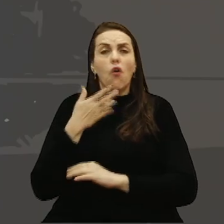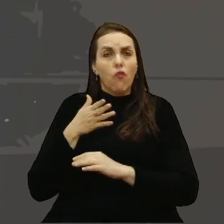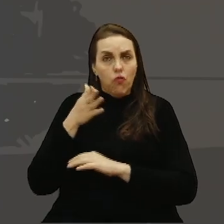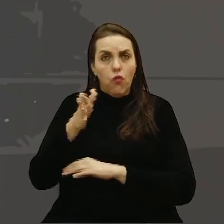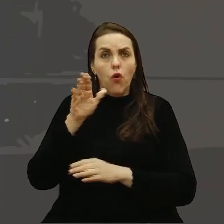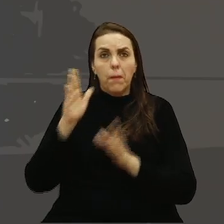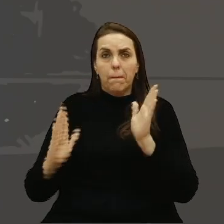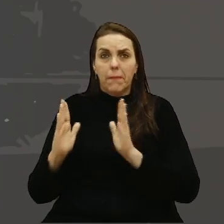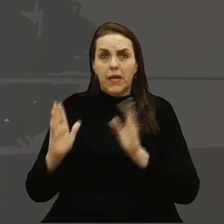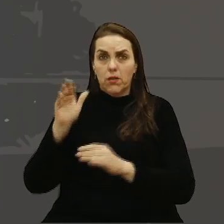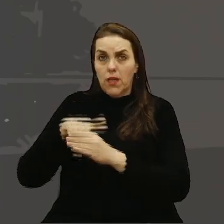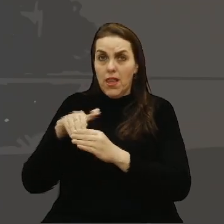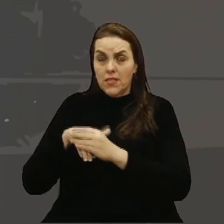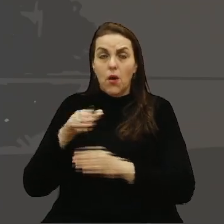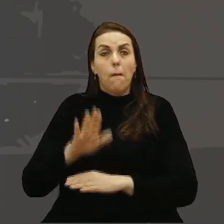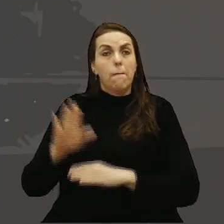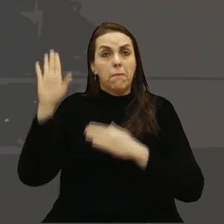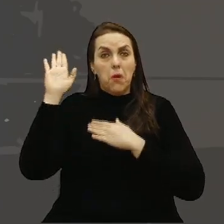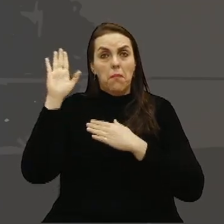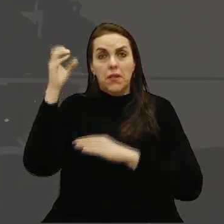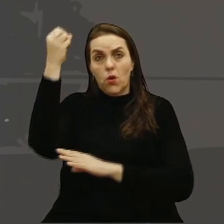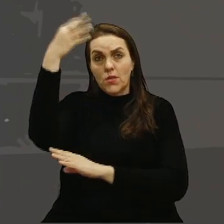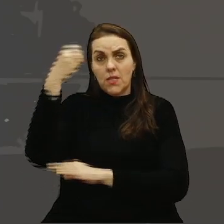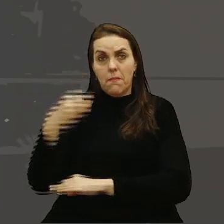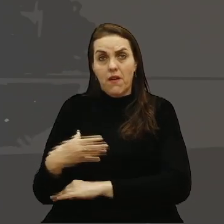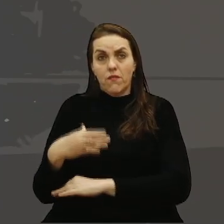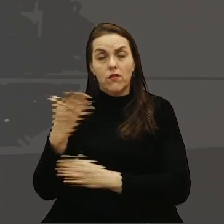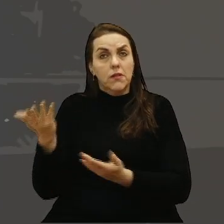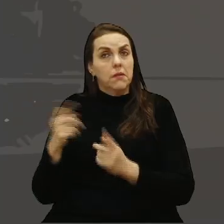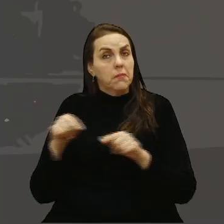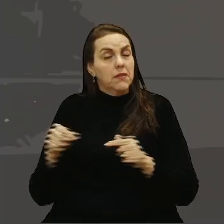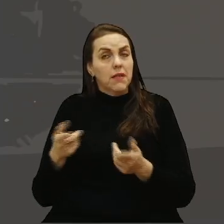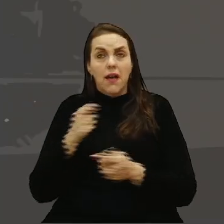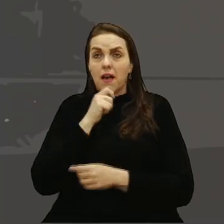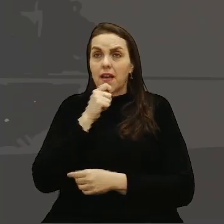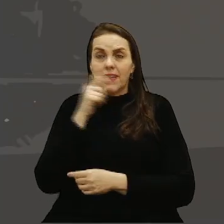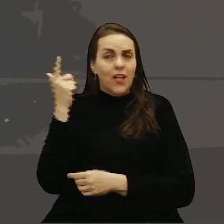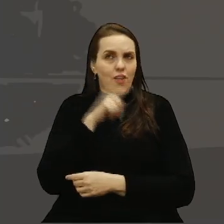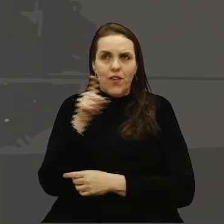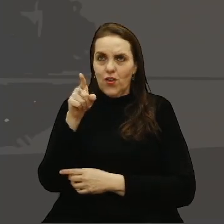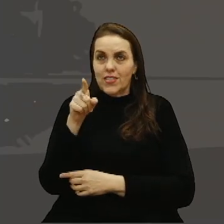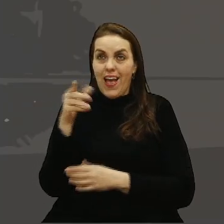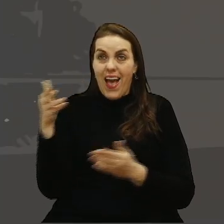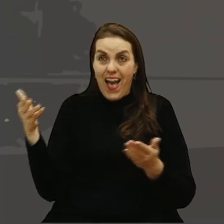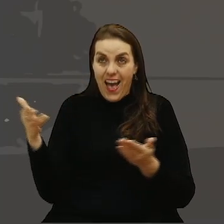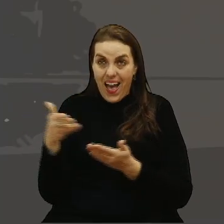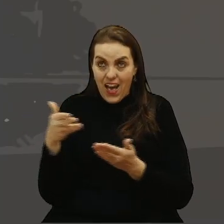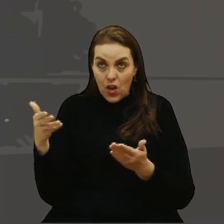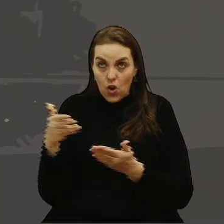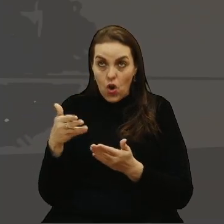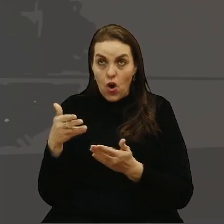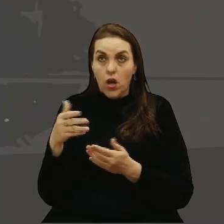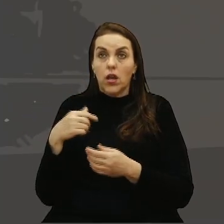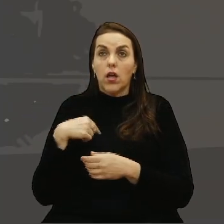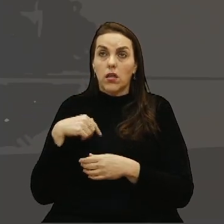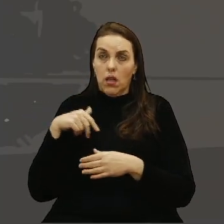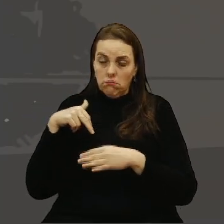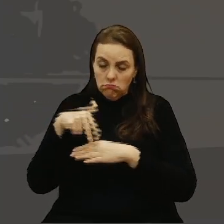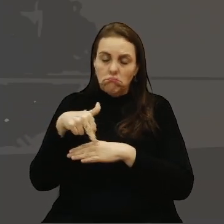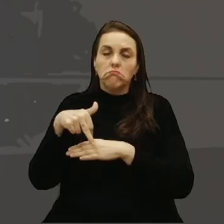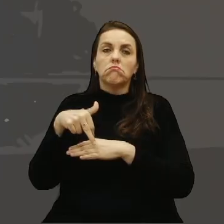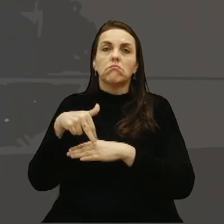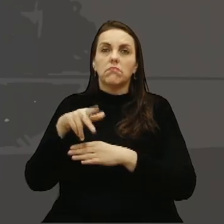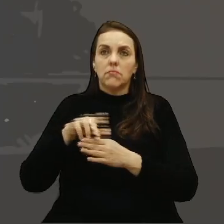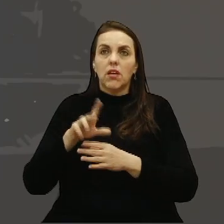semáforo. Alguns dizem, não, olha só, ela ainda não vai conseguir atravessar. Agora que ela vai conseguir, porque ela se impôs na via,